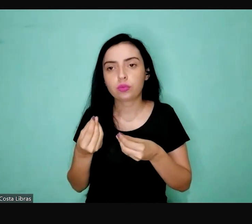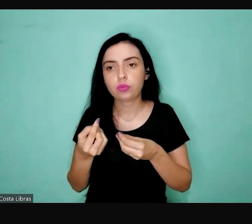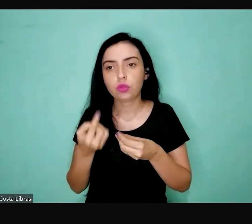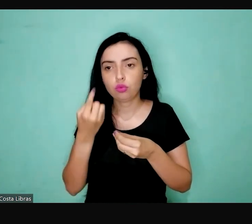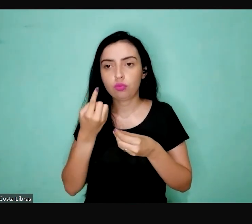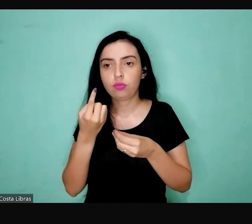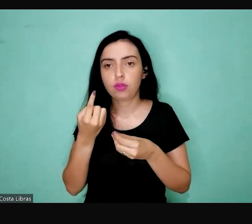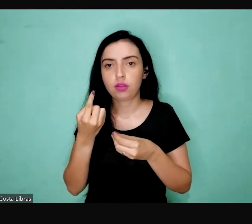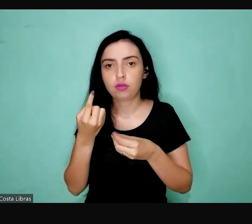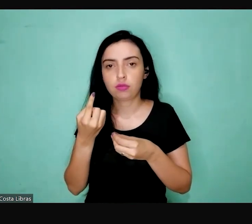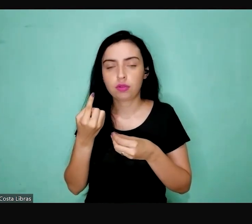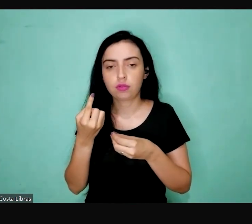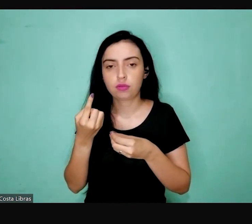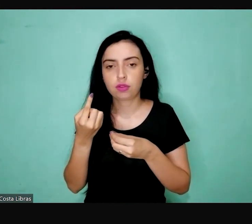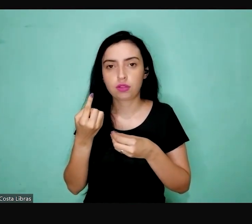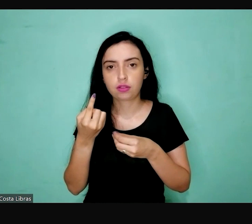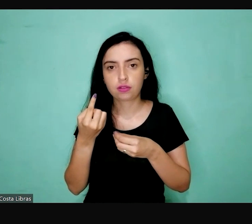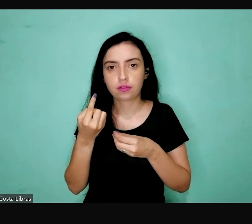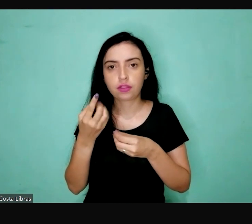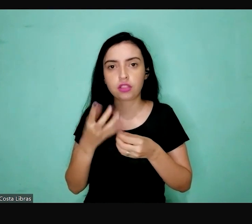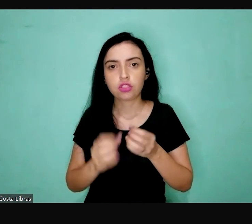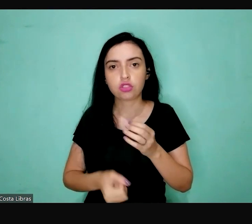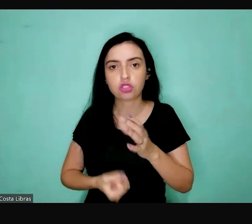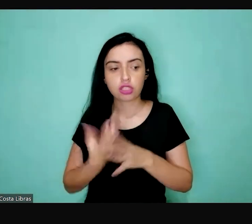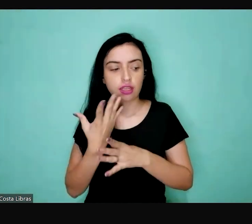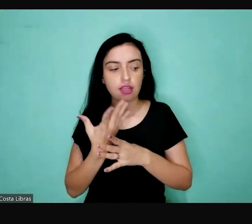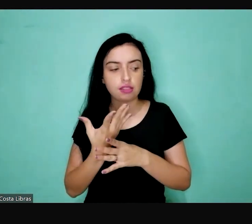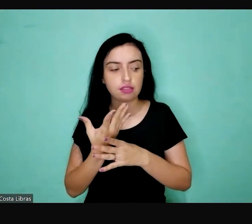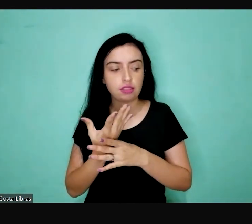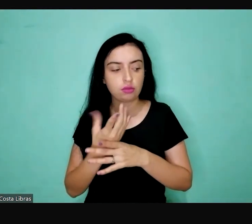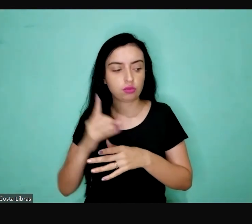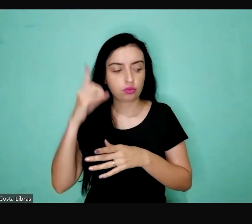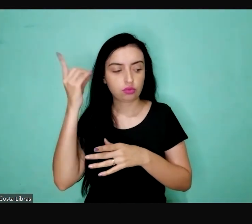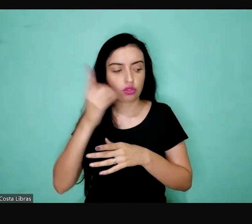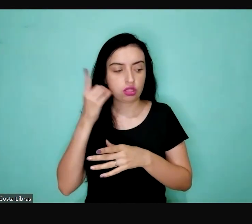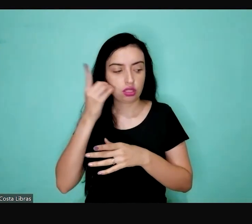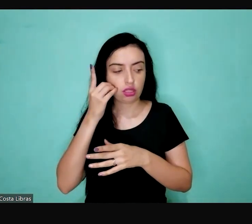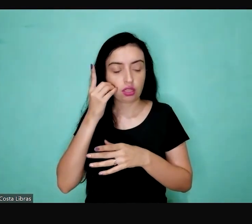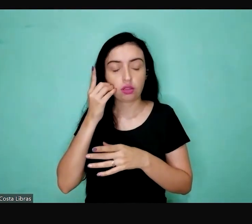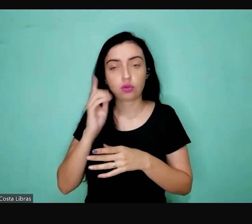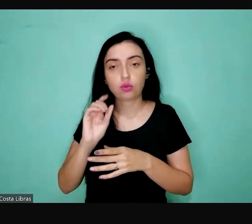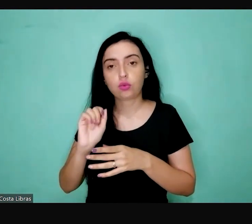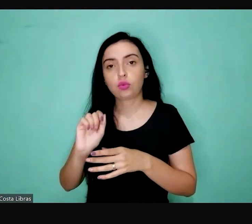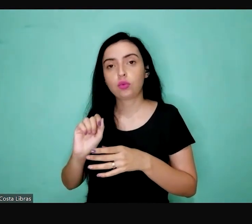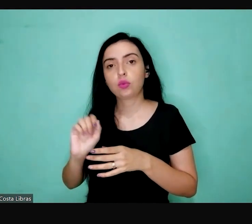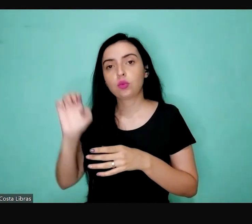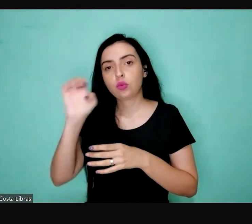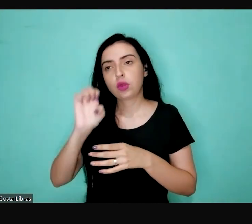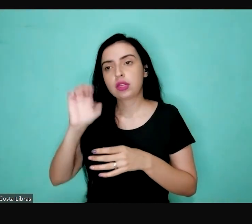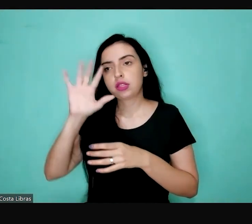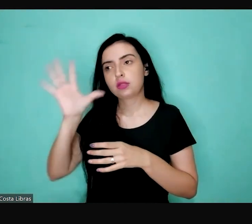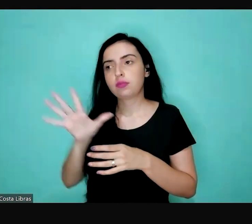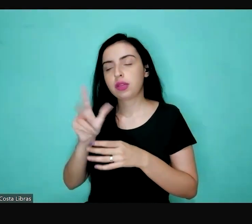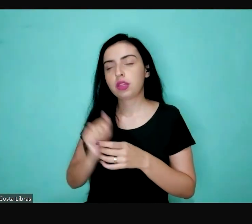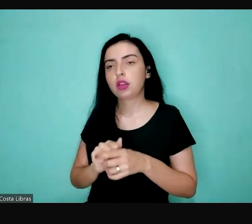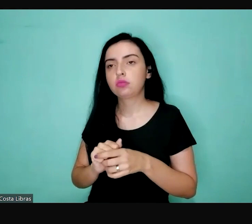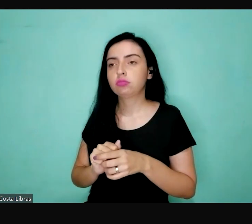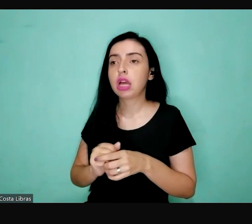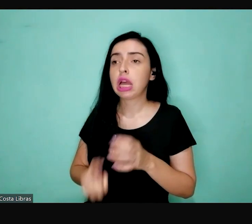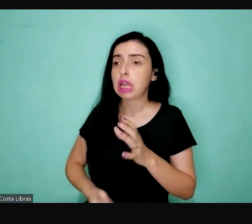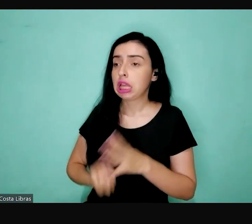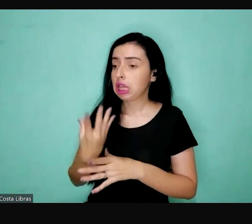uma via de introdução no direito espanhol dessa doutrina, não criada relativamente à Espanha,